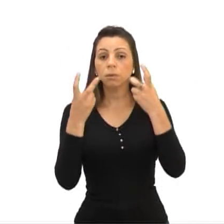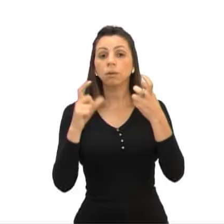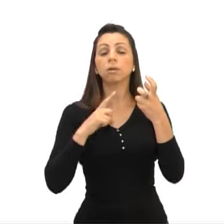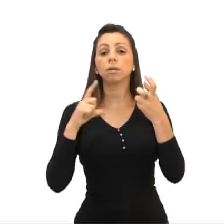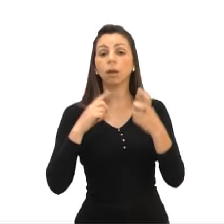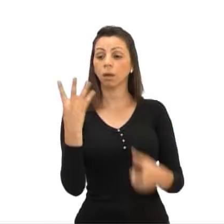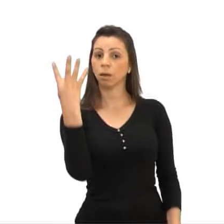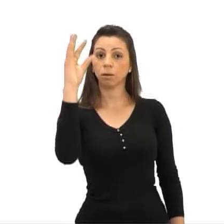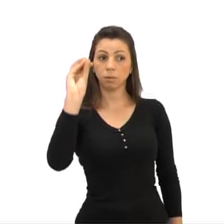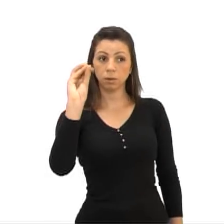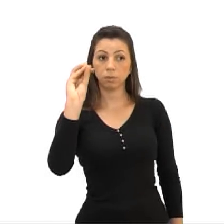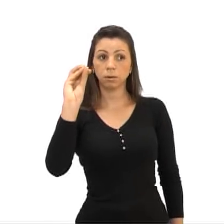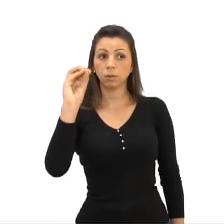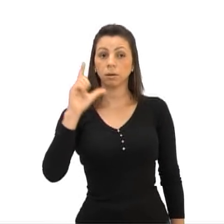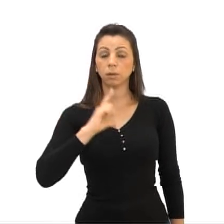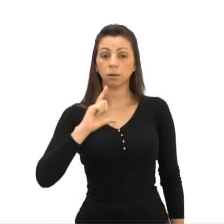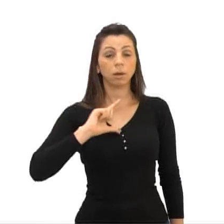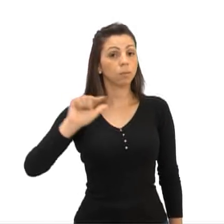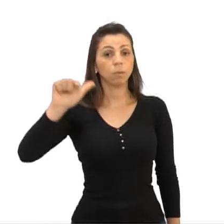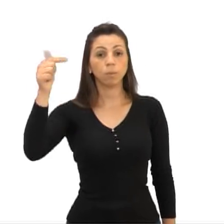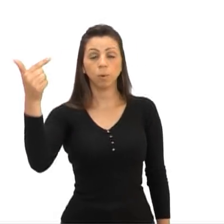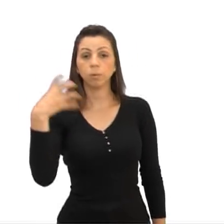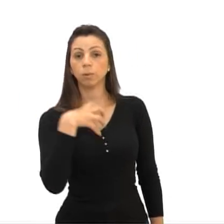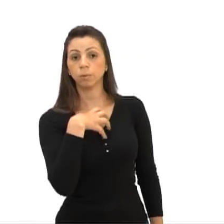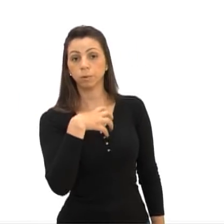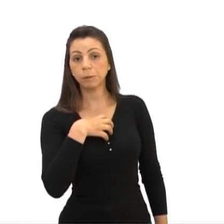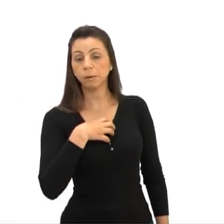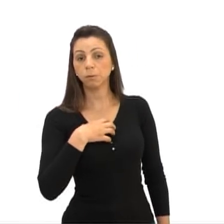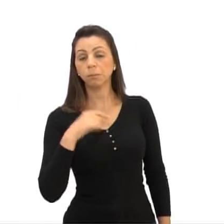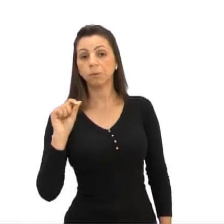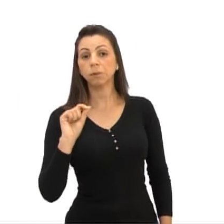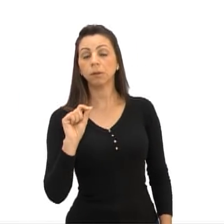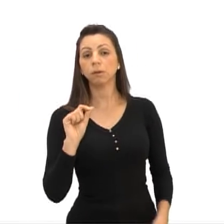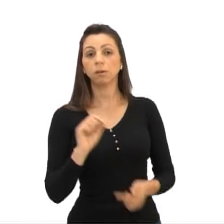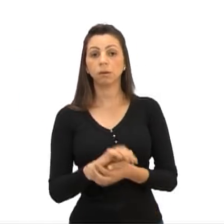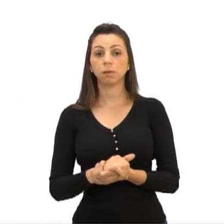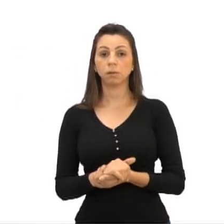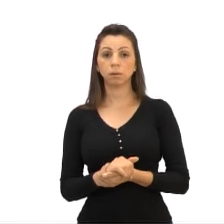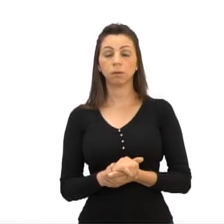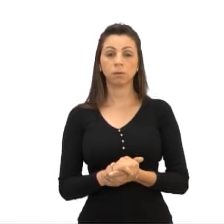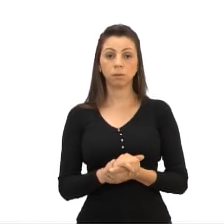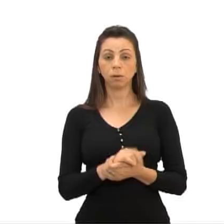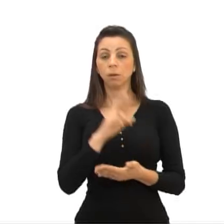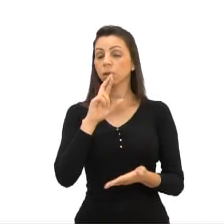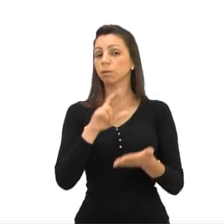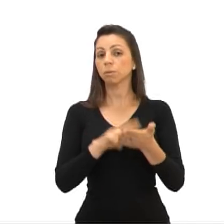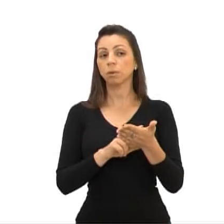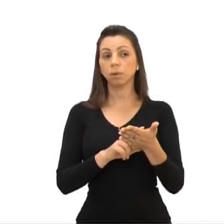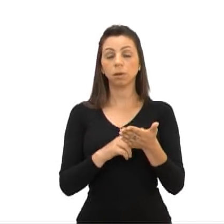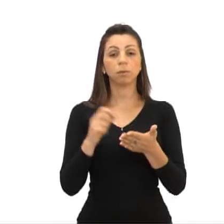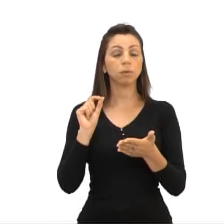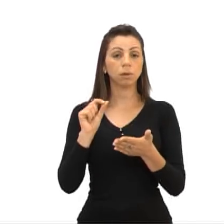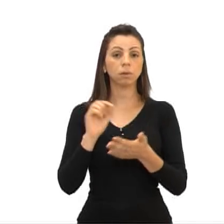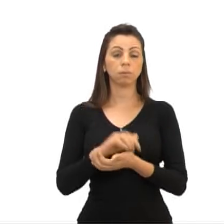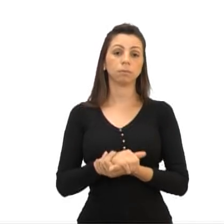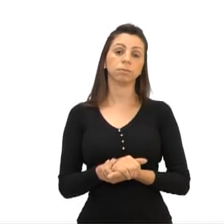tinha 40, tem uma outra forma também de resolver o problema, que é usando as frações